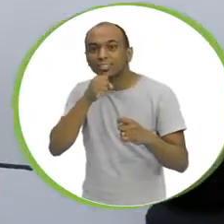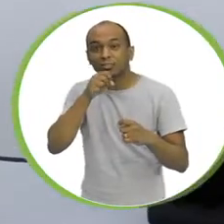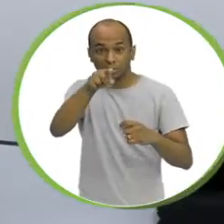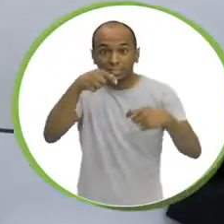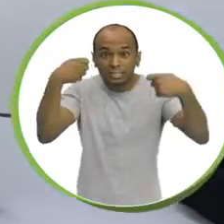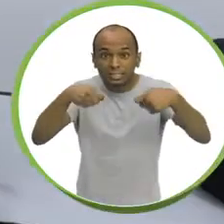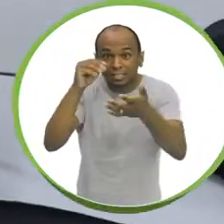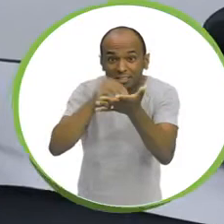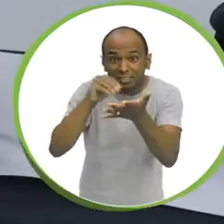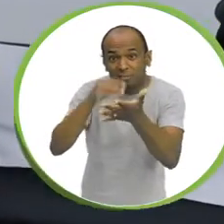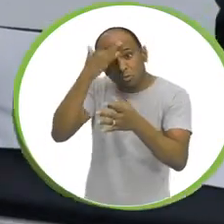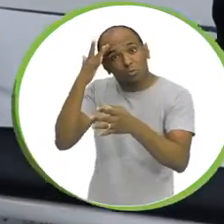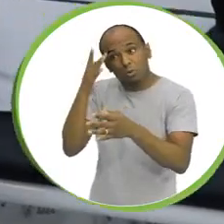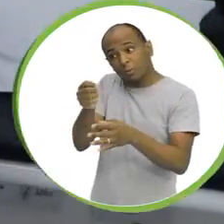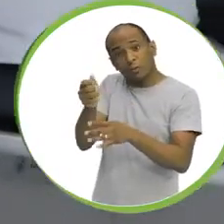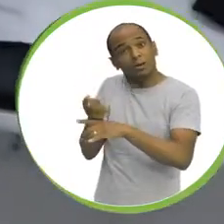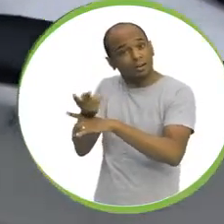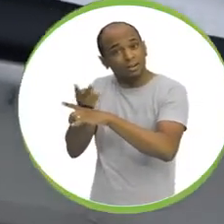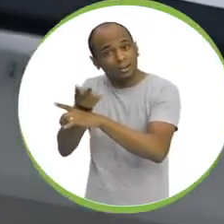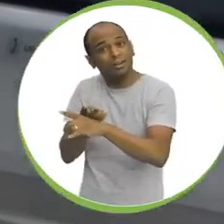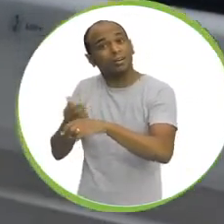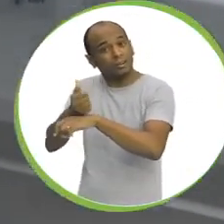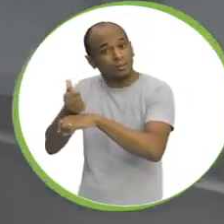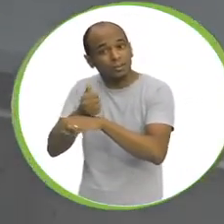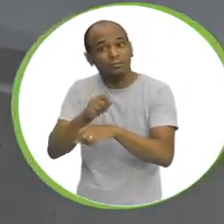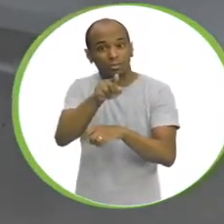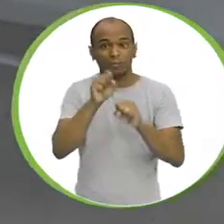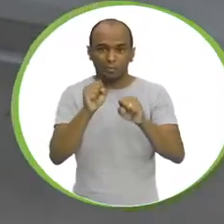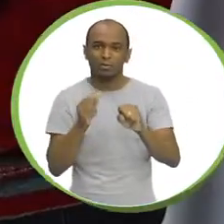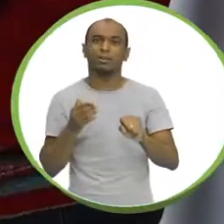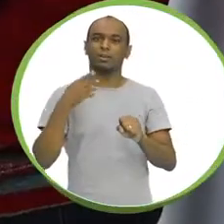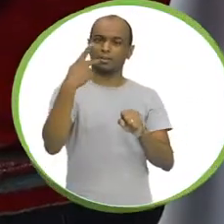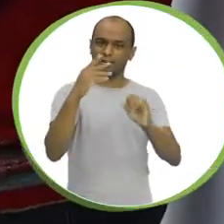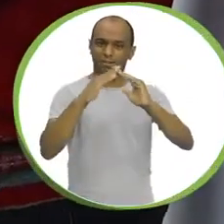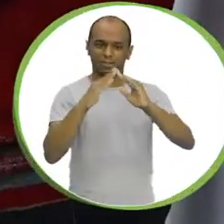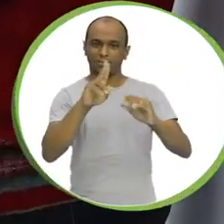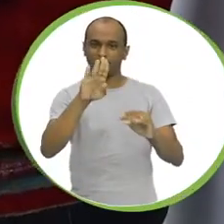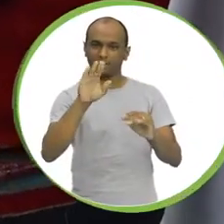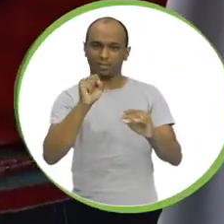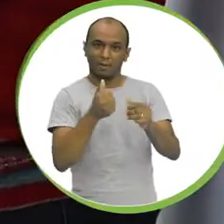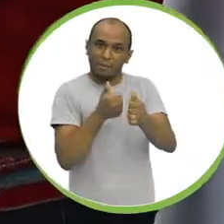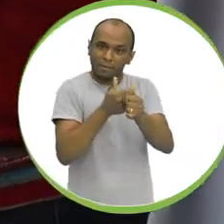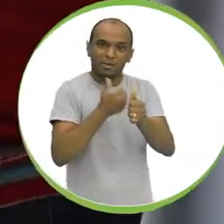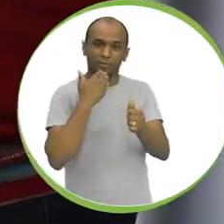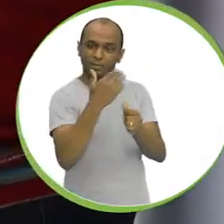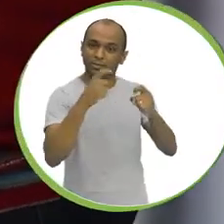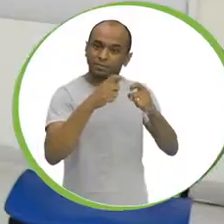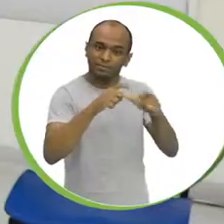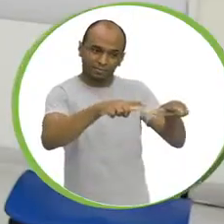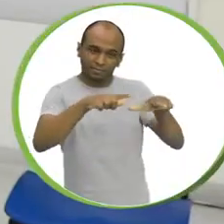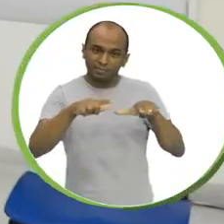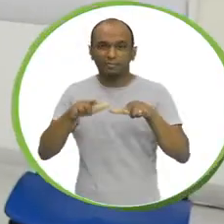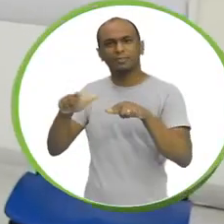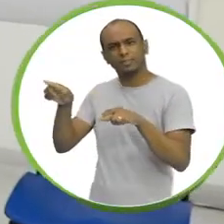está precisando, a procura está baixa, pessoal, vamos lá. Você pode ir até uma UBS mais próxima da sua casa e pedir um encaminhamento. E o